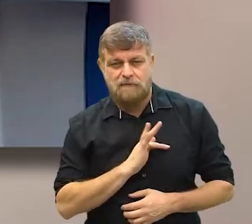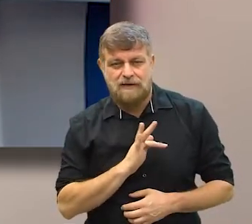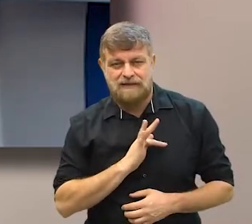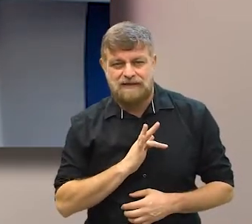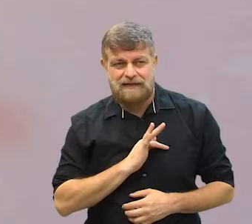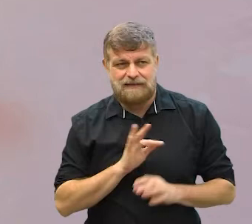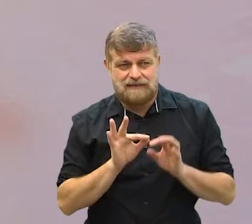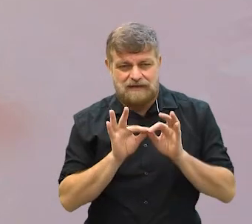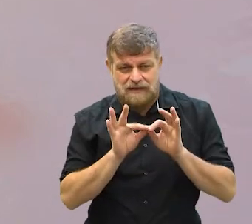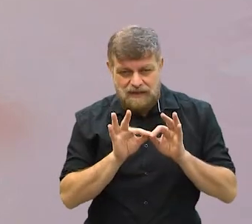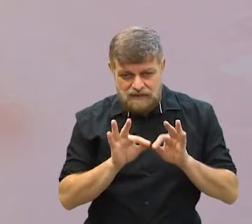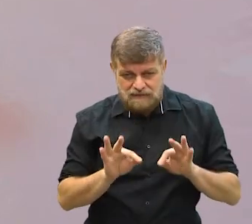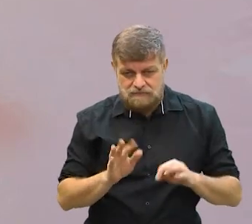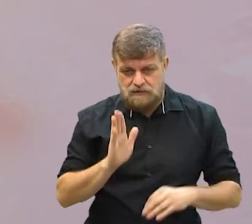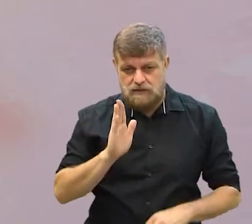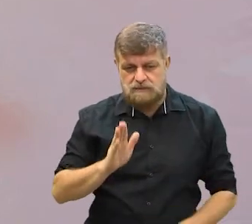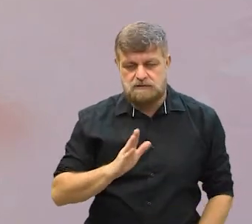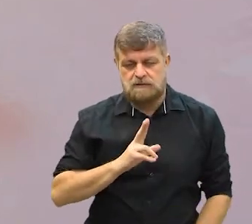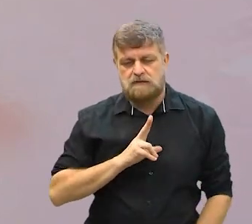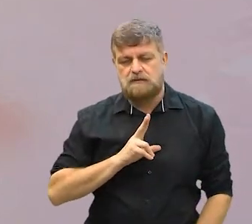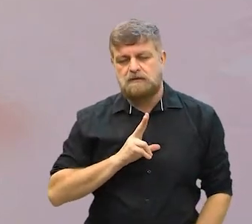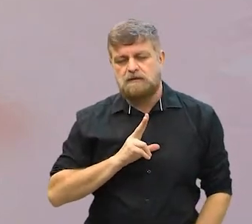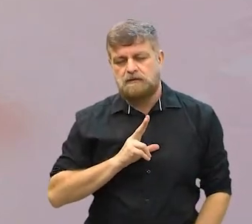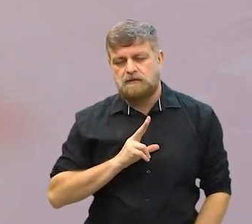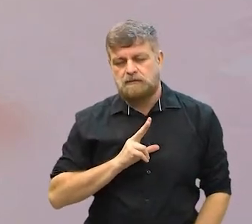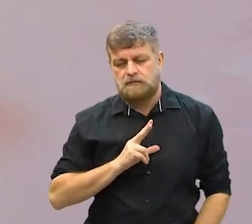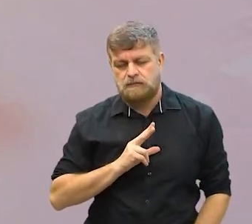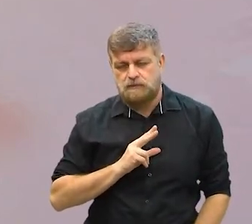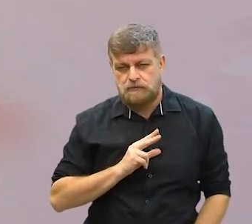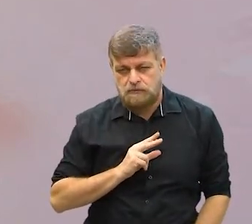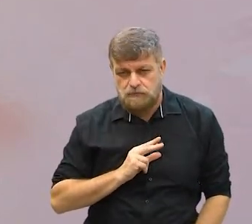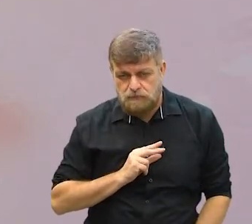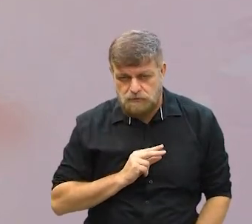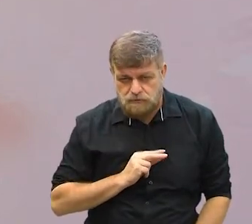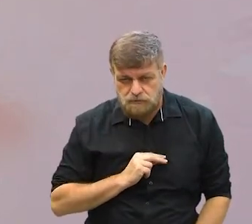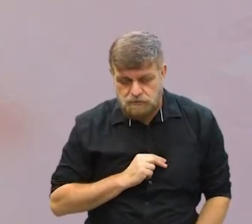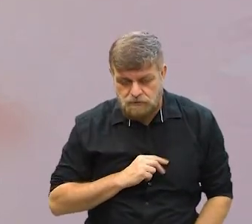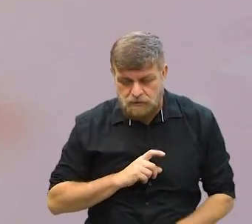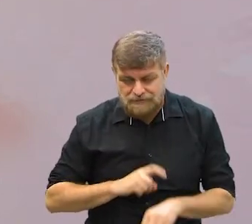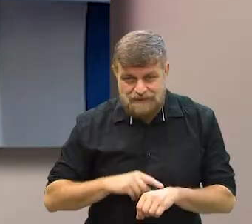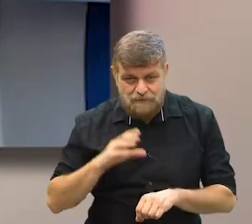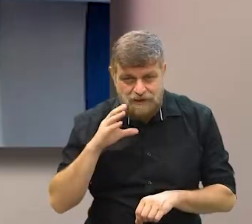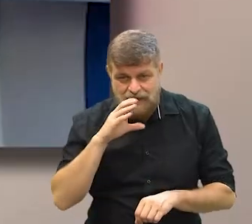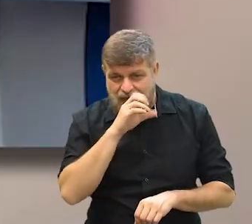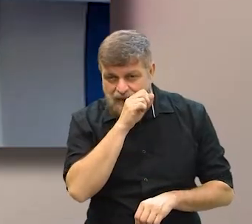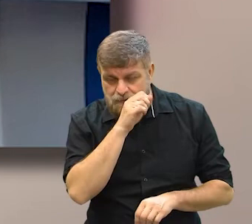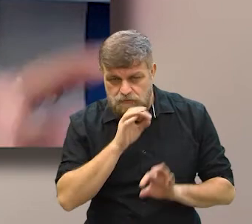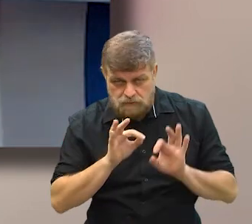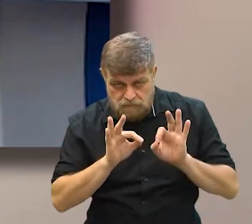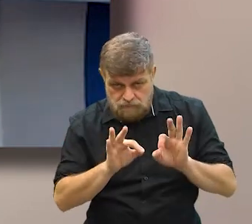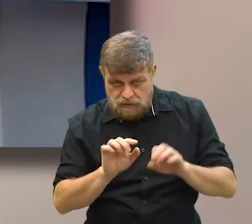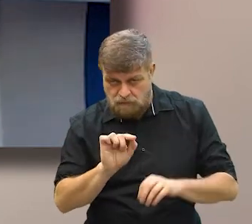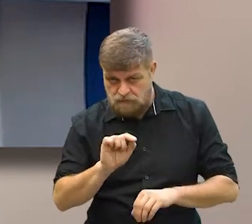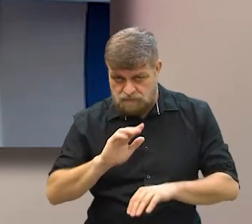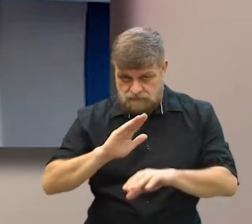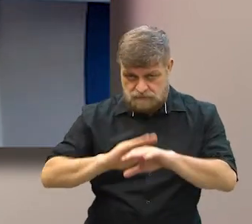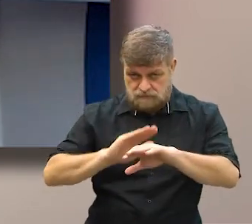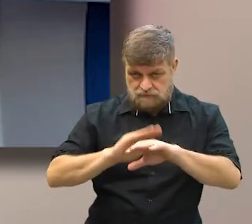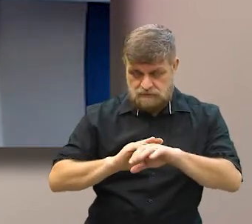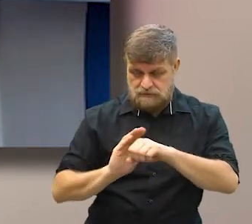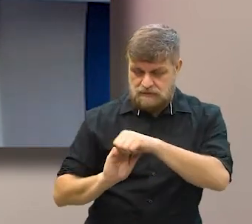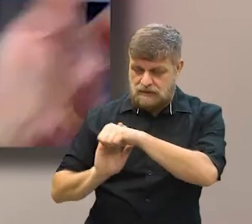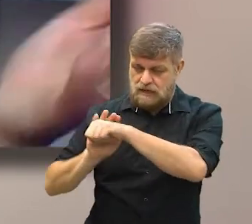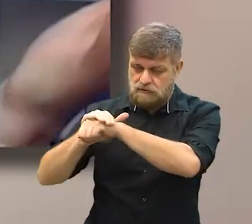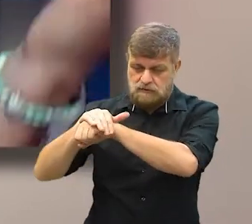técnica? Já relaxa bastante, né? E em pouco tempo. Exato. Aí o que você pode fazer